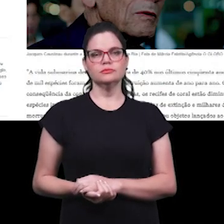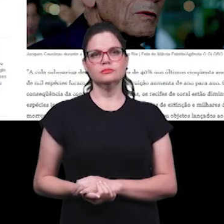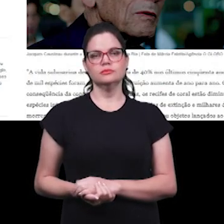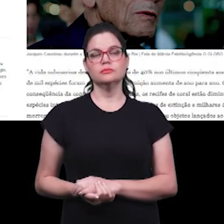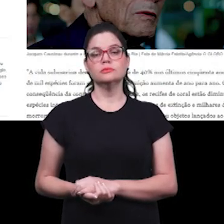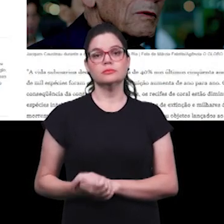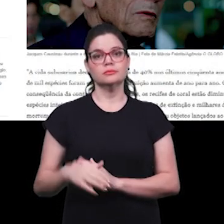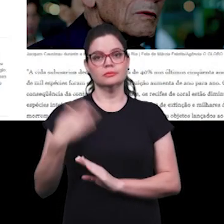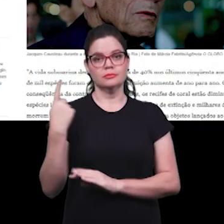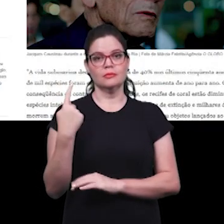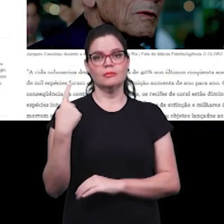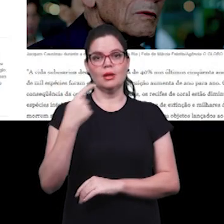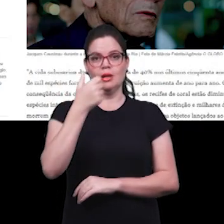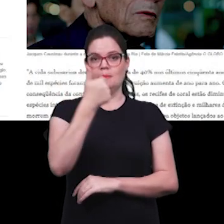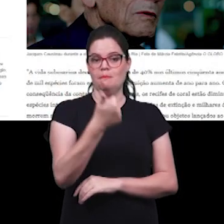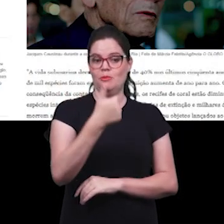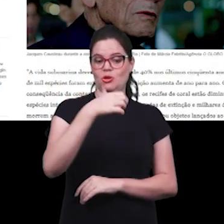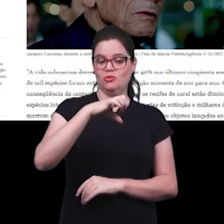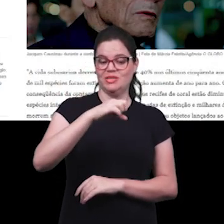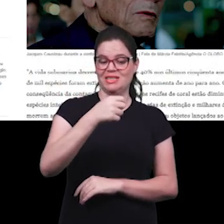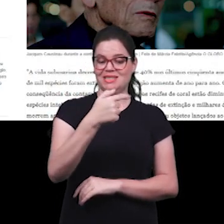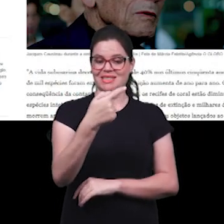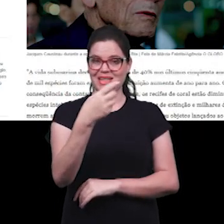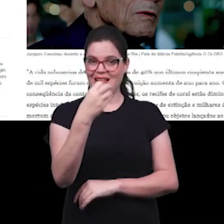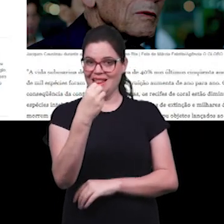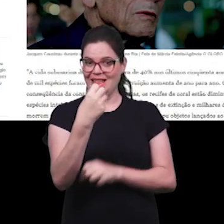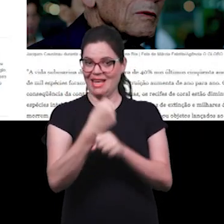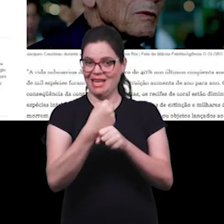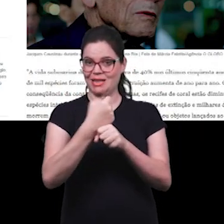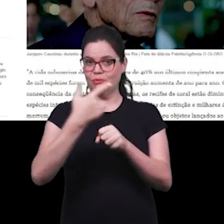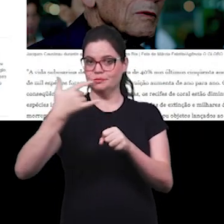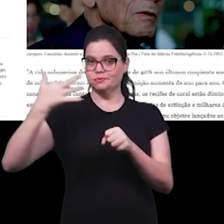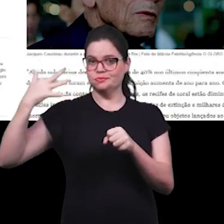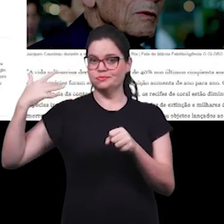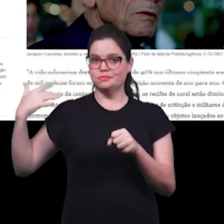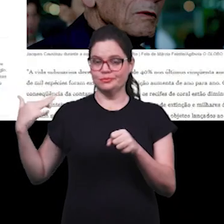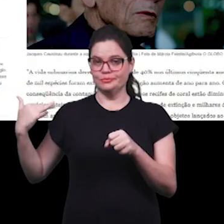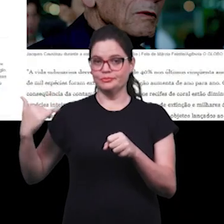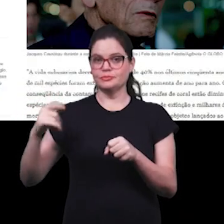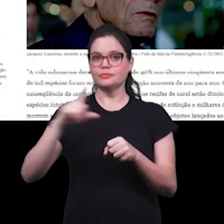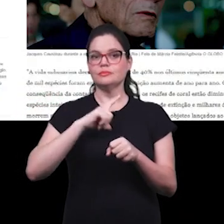Naquele ano, foi publicado um artigo em que o